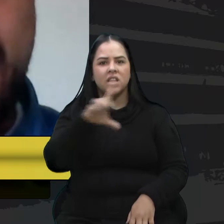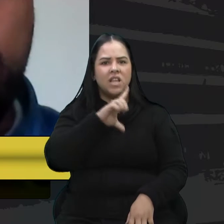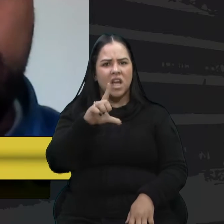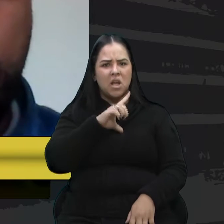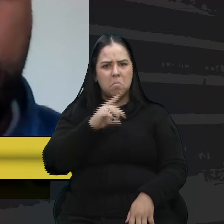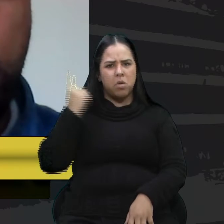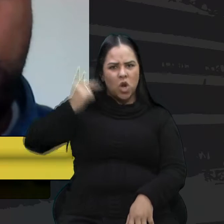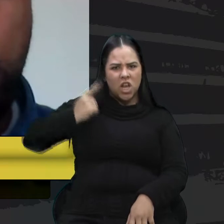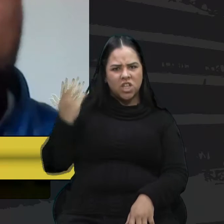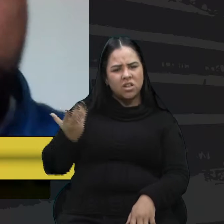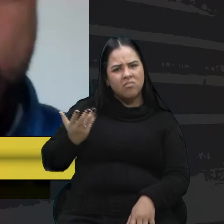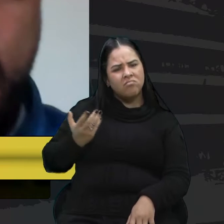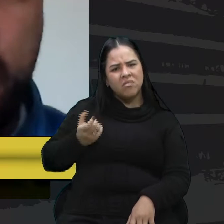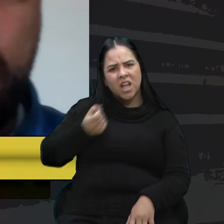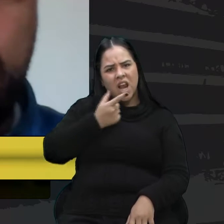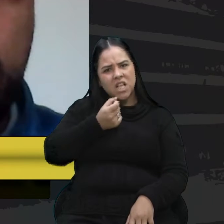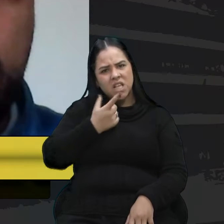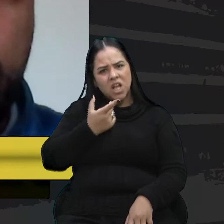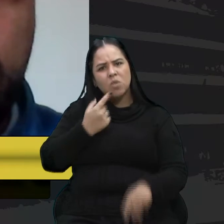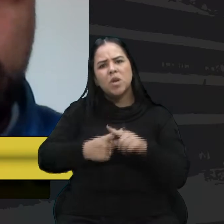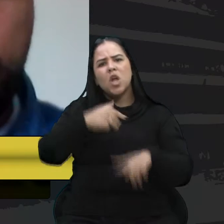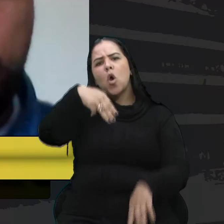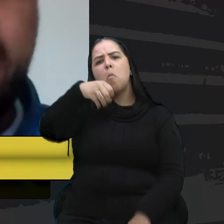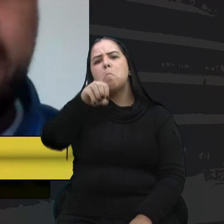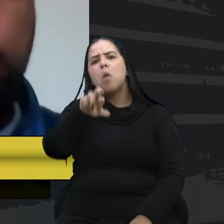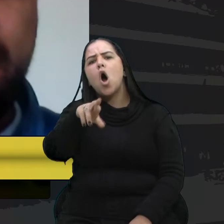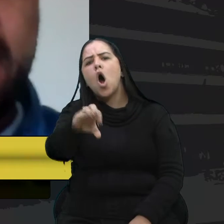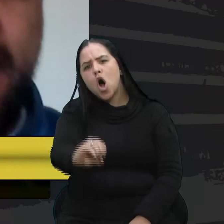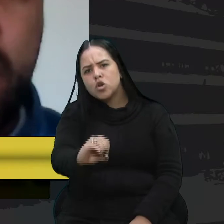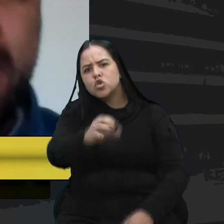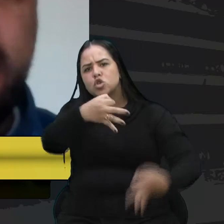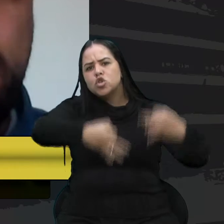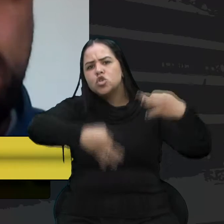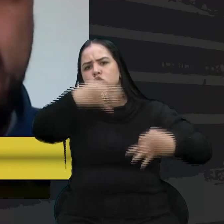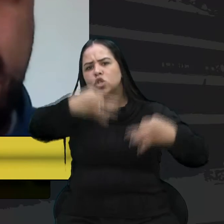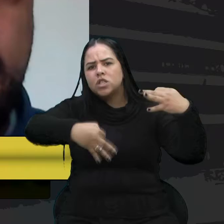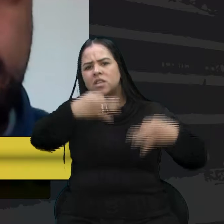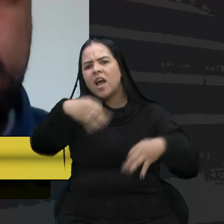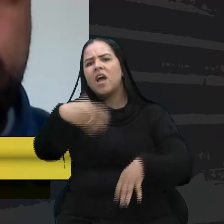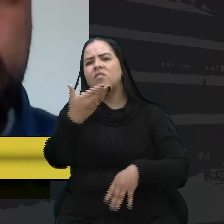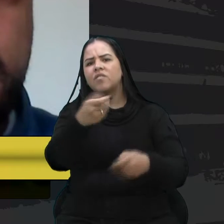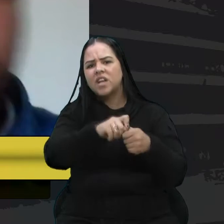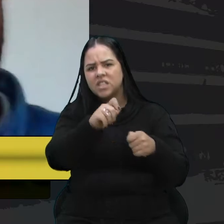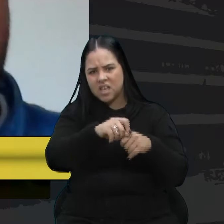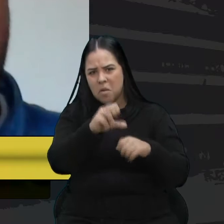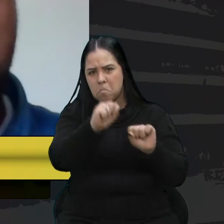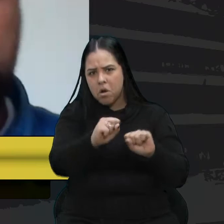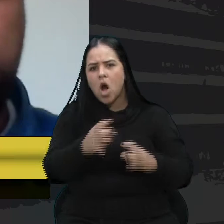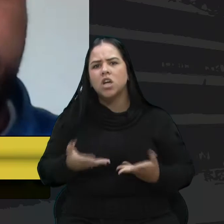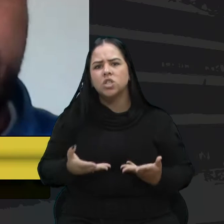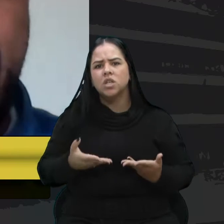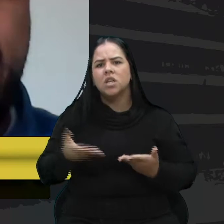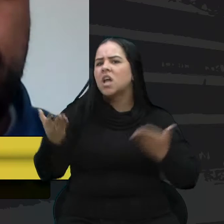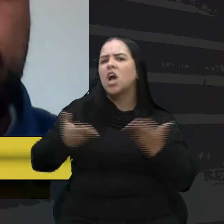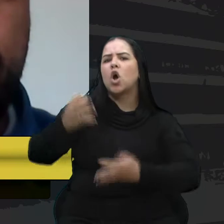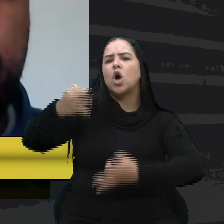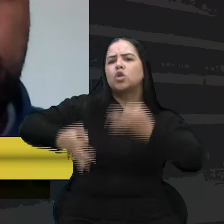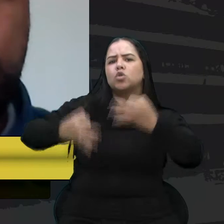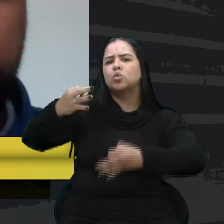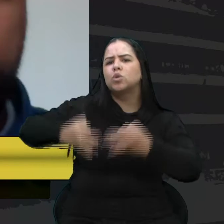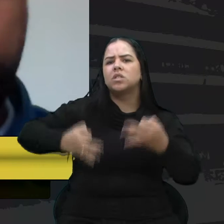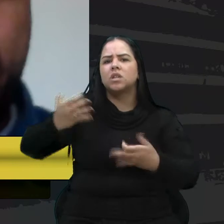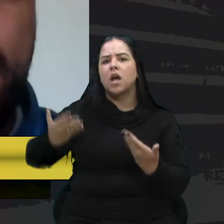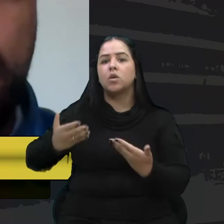engraçado, quando o Moro, no judiciário, fazia isso, ele servia. E agora o judiciário,